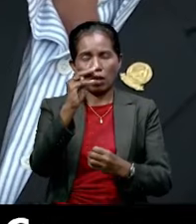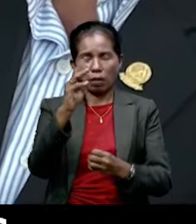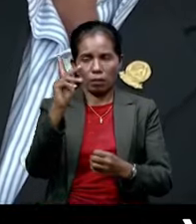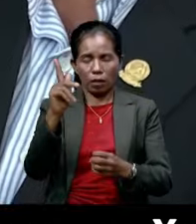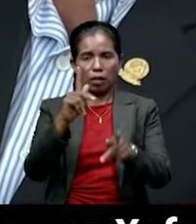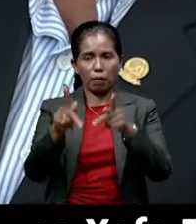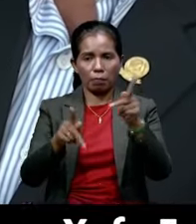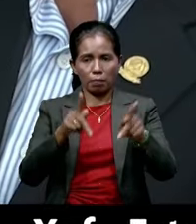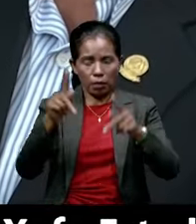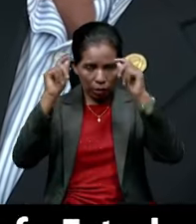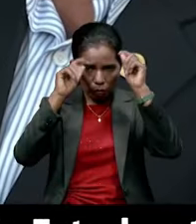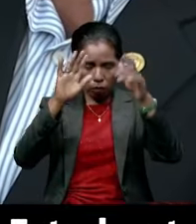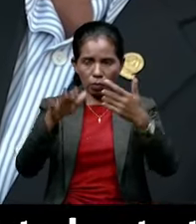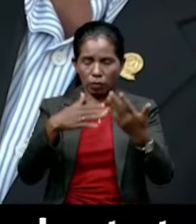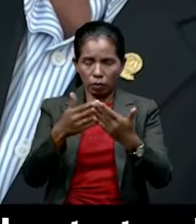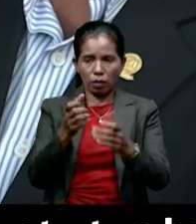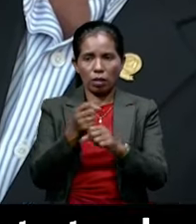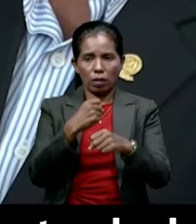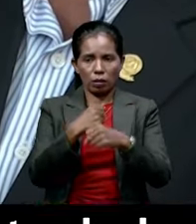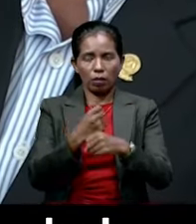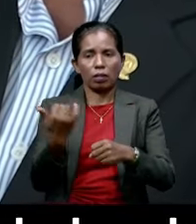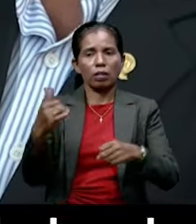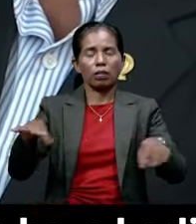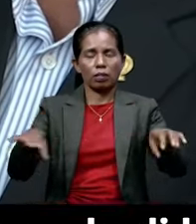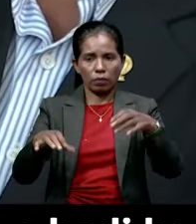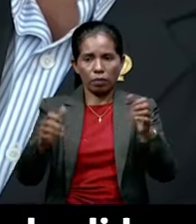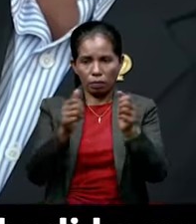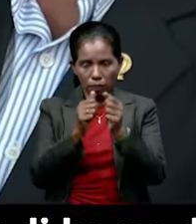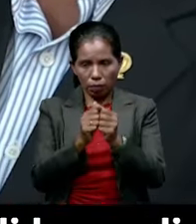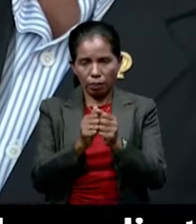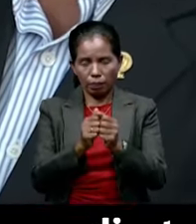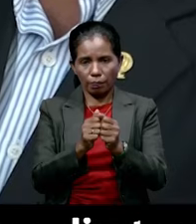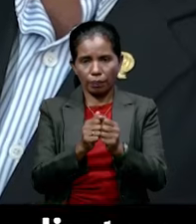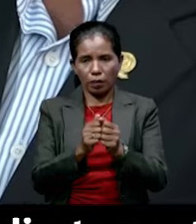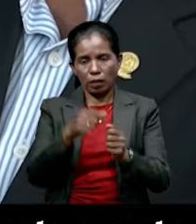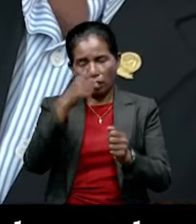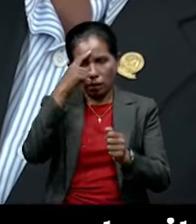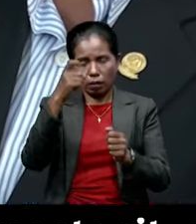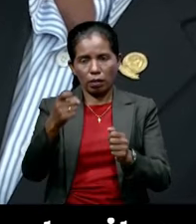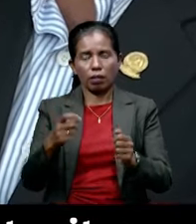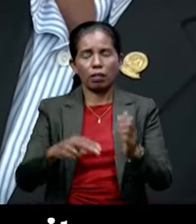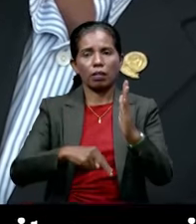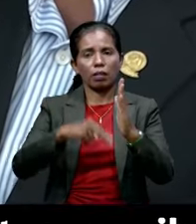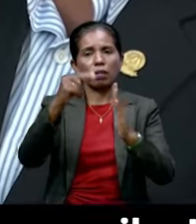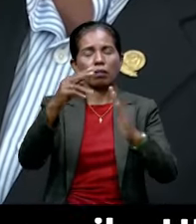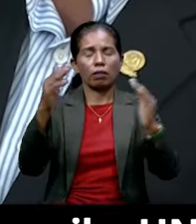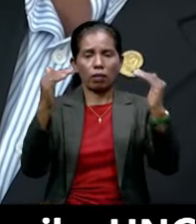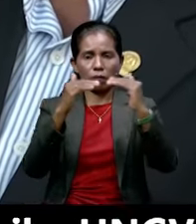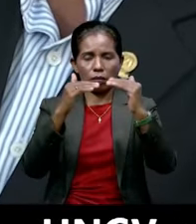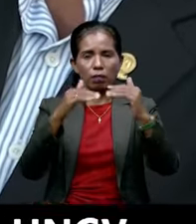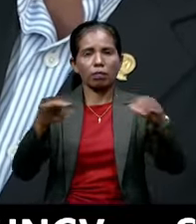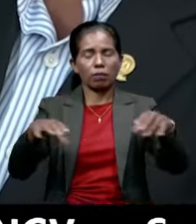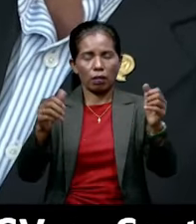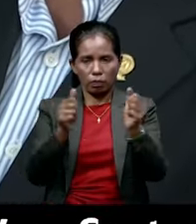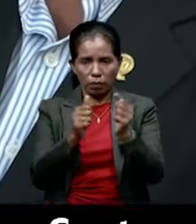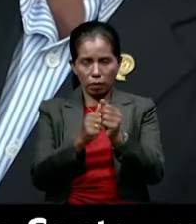sira nebe maka durante ne haloela acompanhamento. Tambahnya maka ia nivel encontro koordinasaun dane para